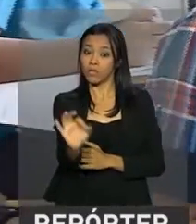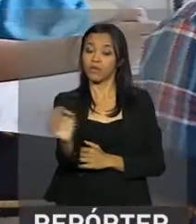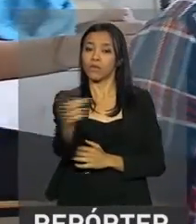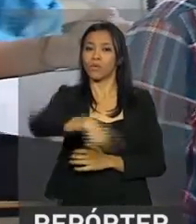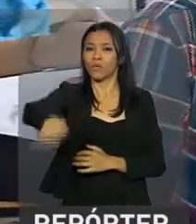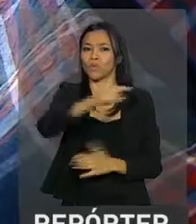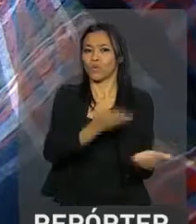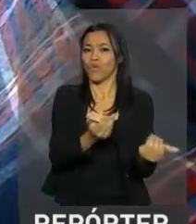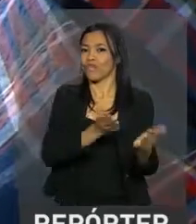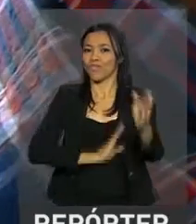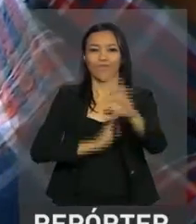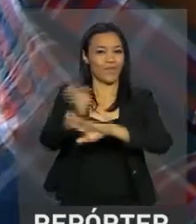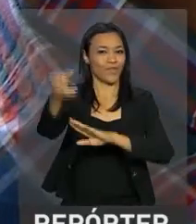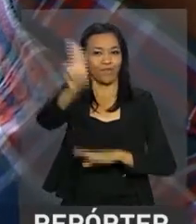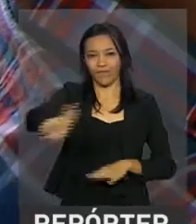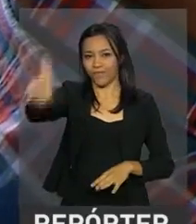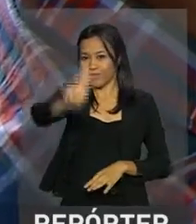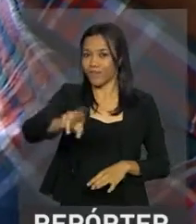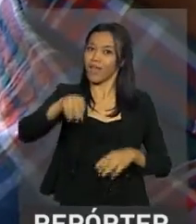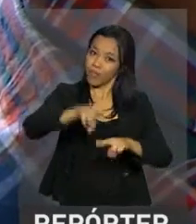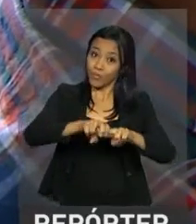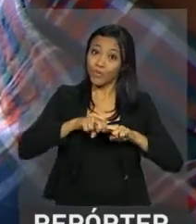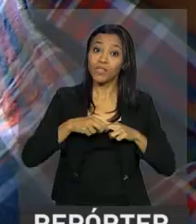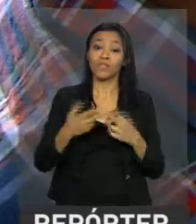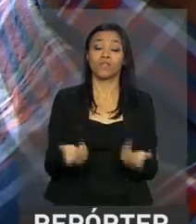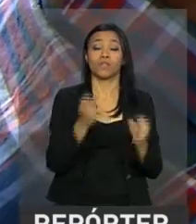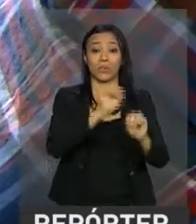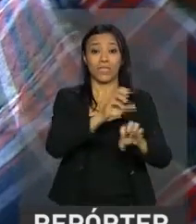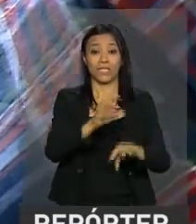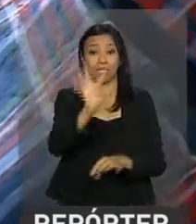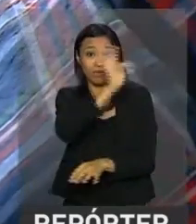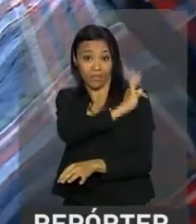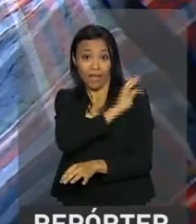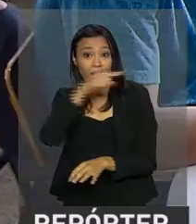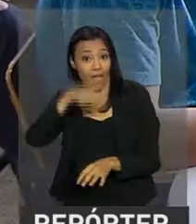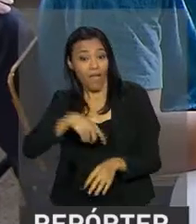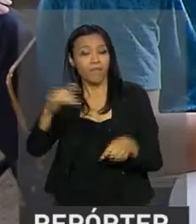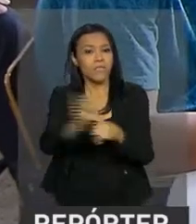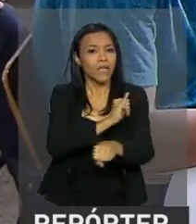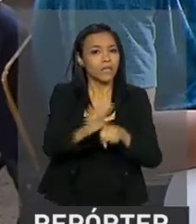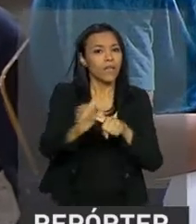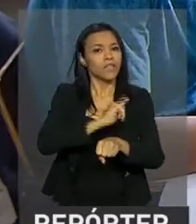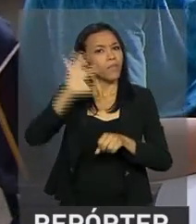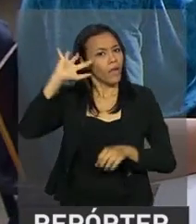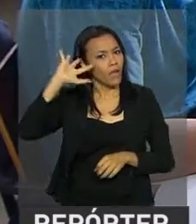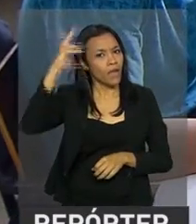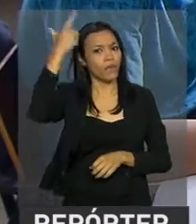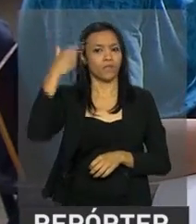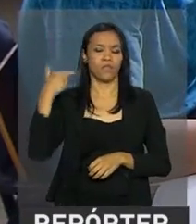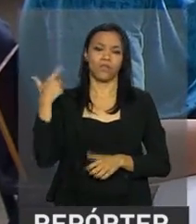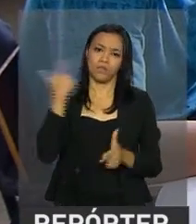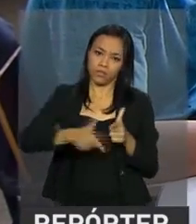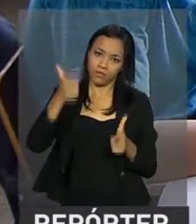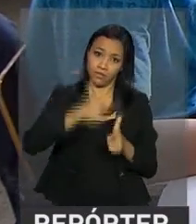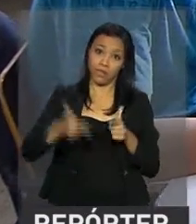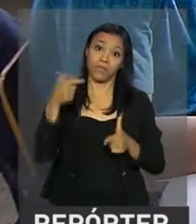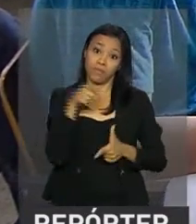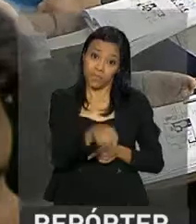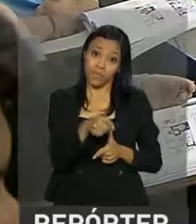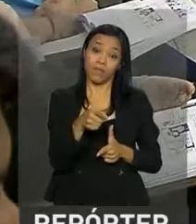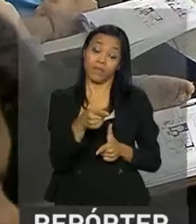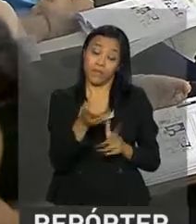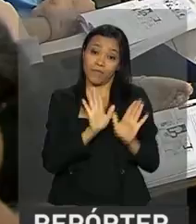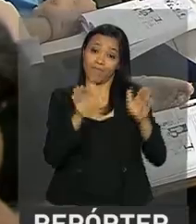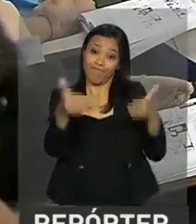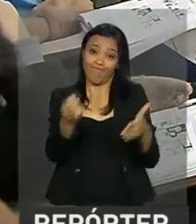essa multidão que a educação técnica aparece como uma das soluções para tornar o ensino médio mais atrativo